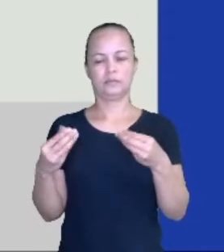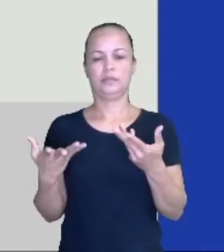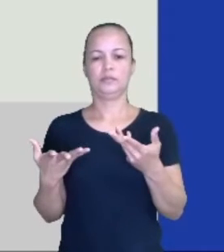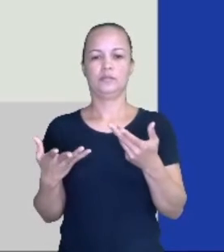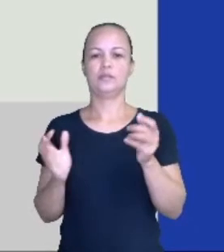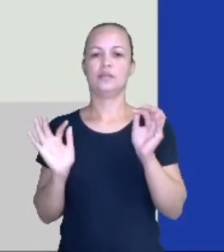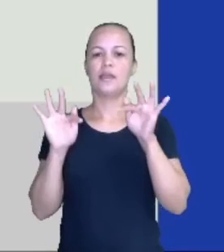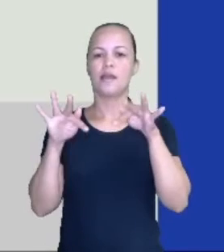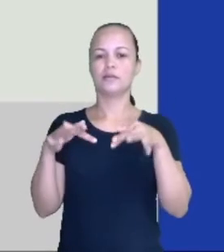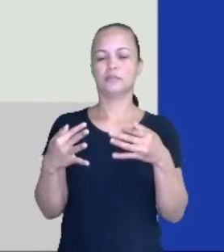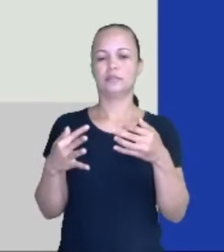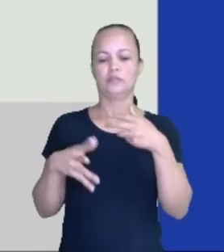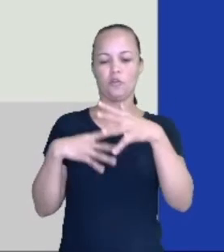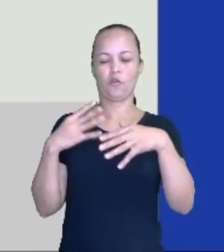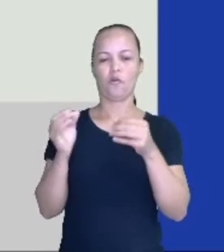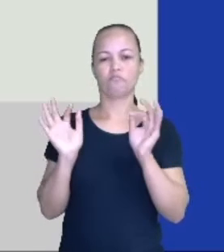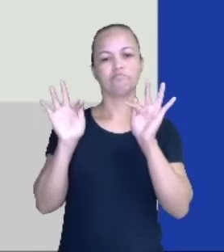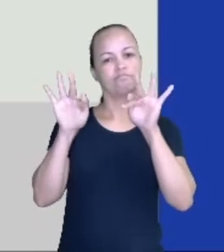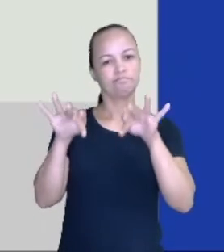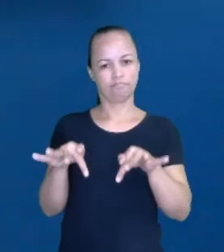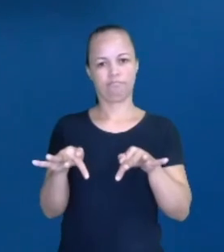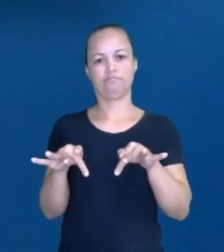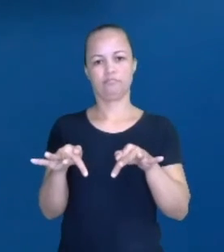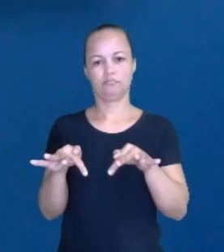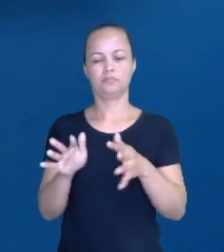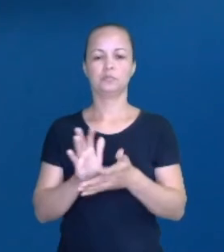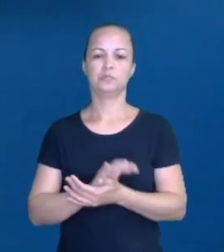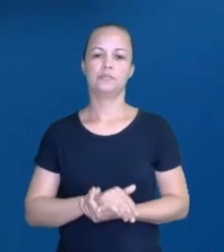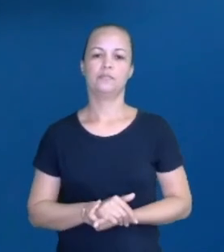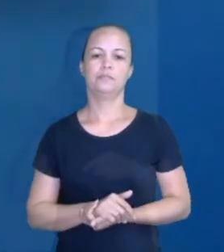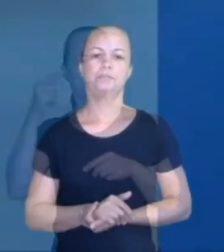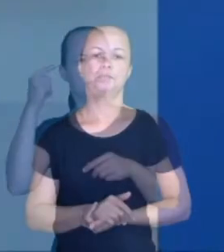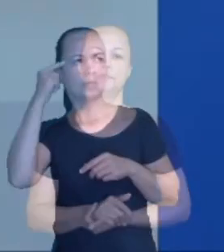a história do presente chegou ao fim.